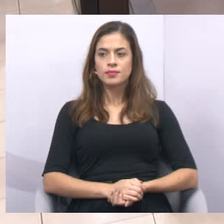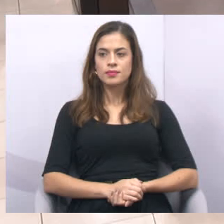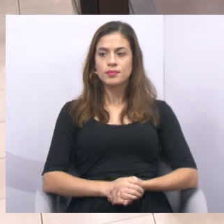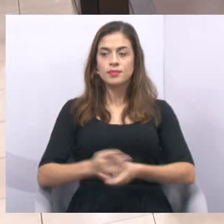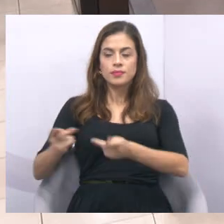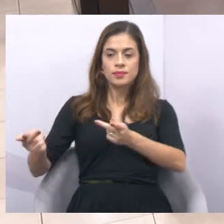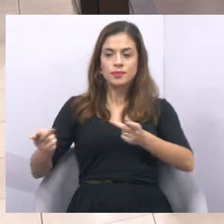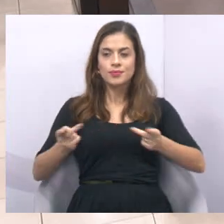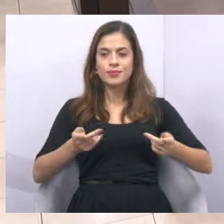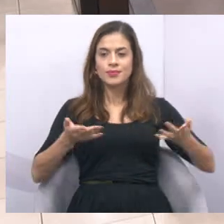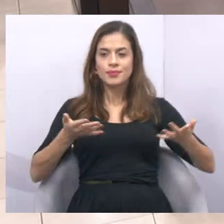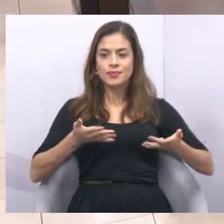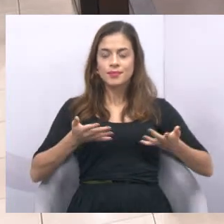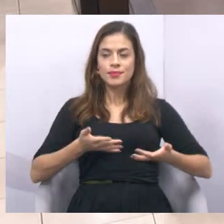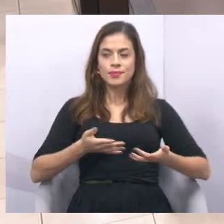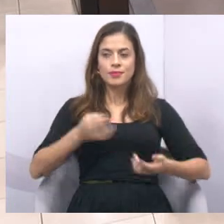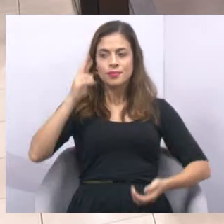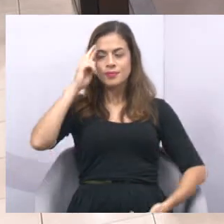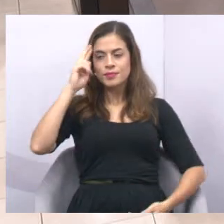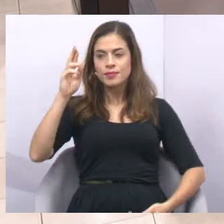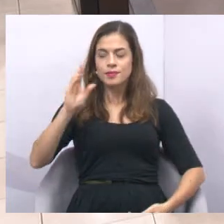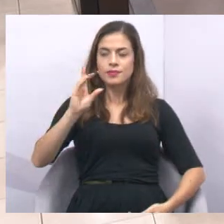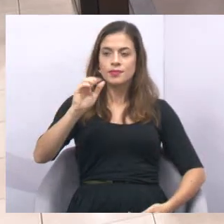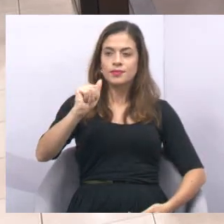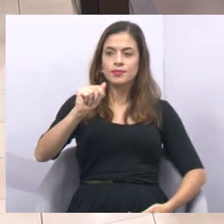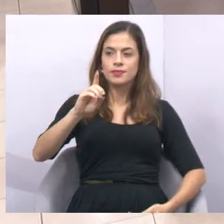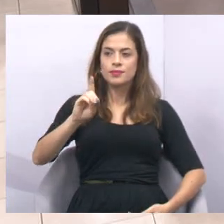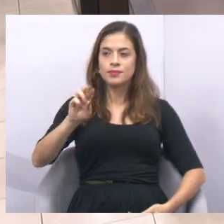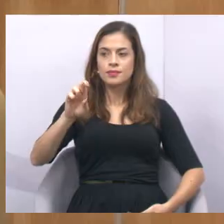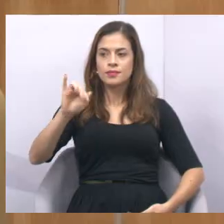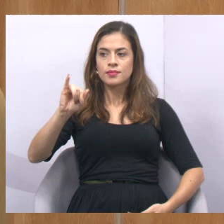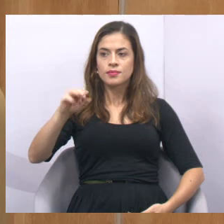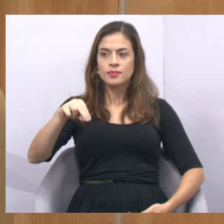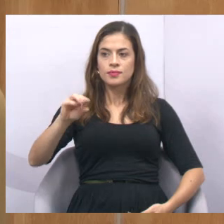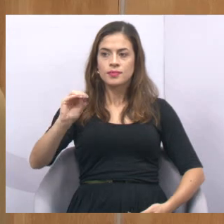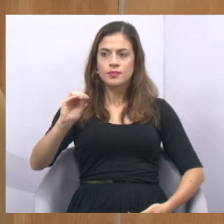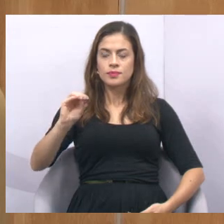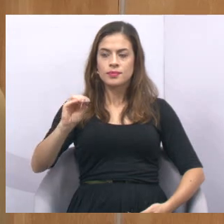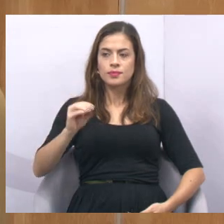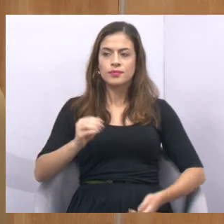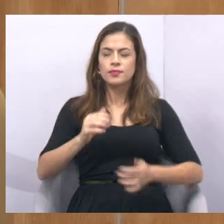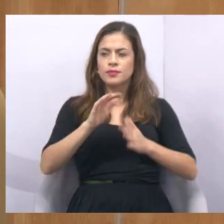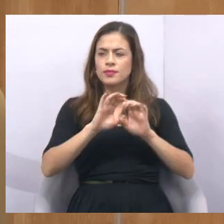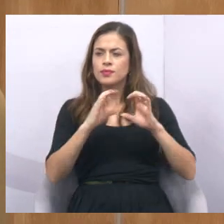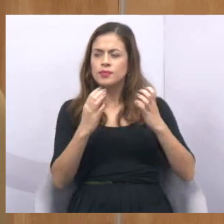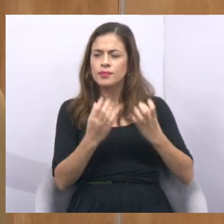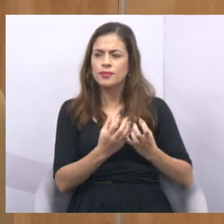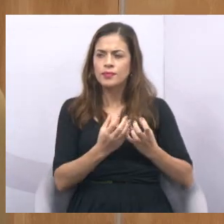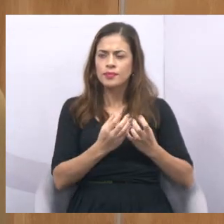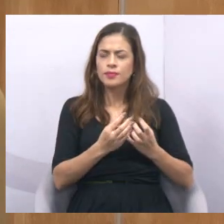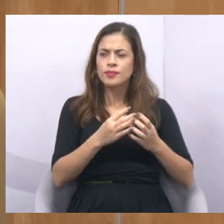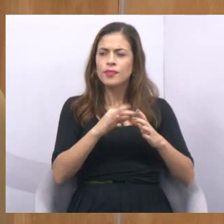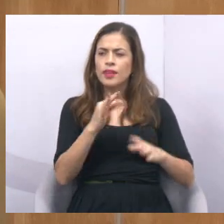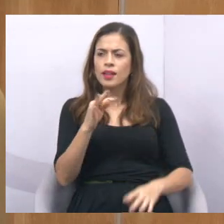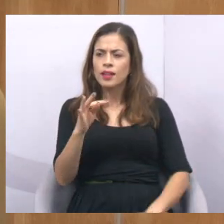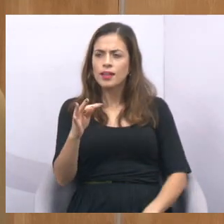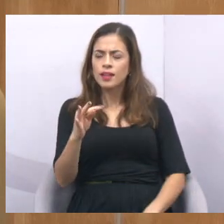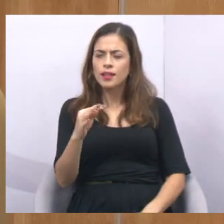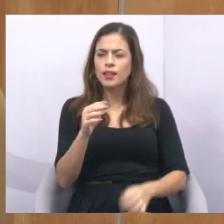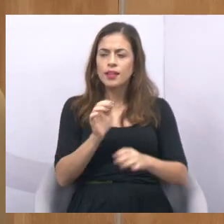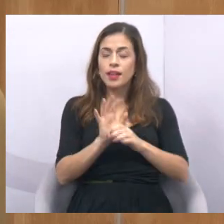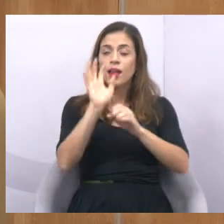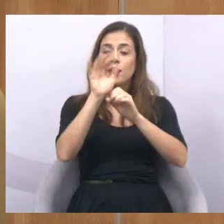Convidamos agora o senhor Adriano Capucci Abdala, da Comissão Técnica da ABJ, Associação de Basquetebol de